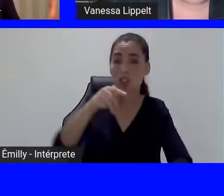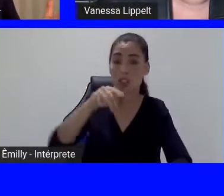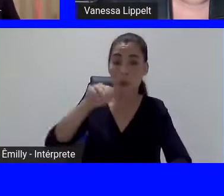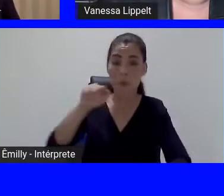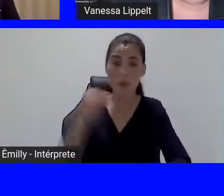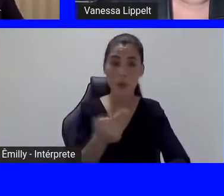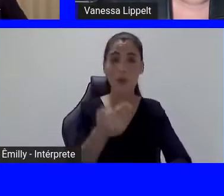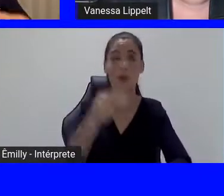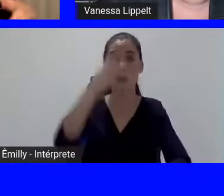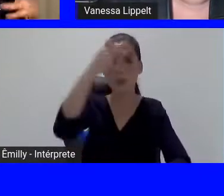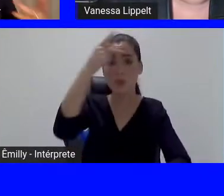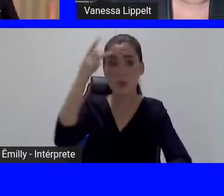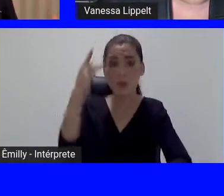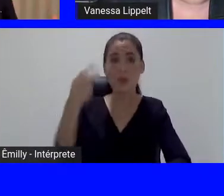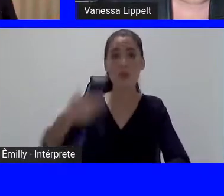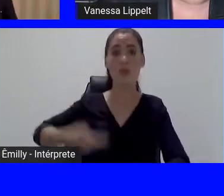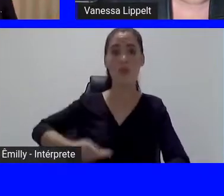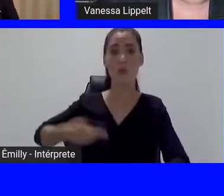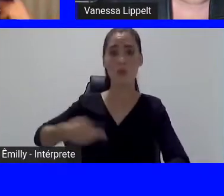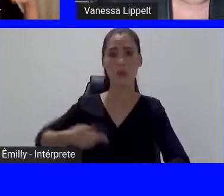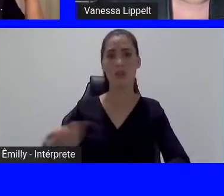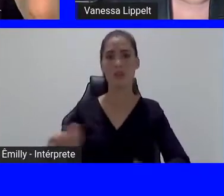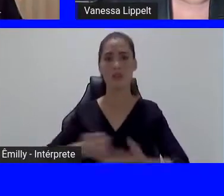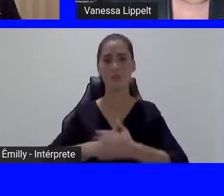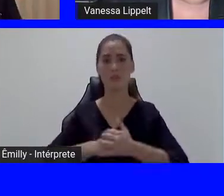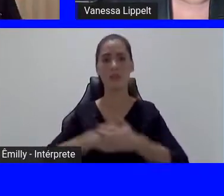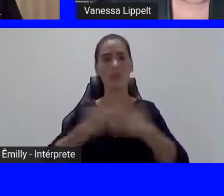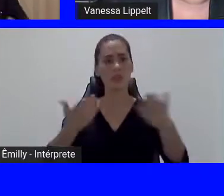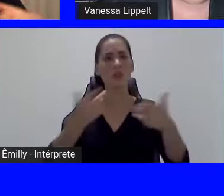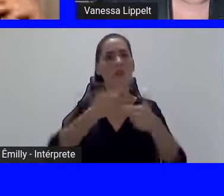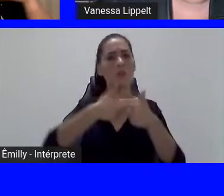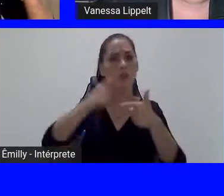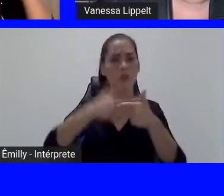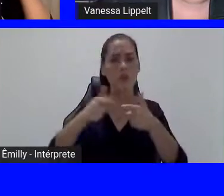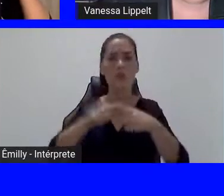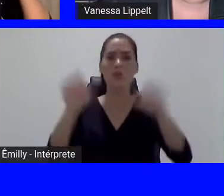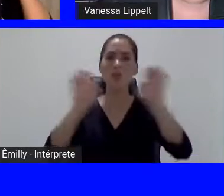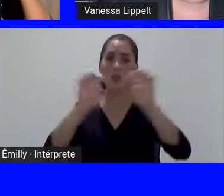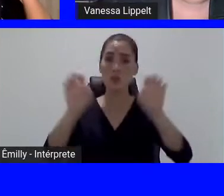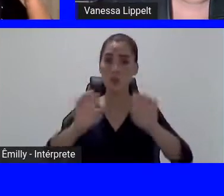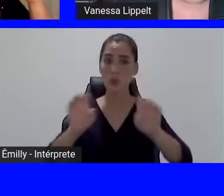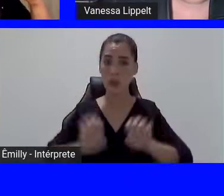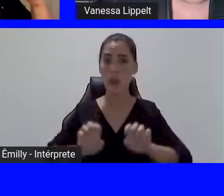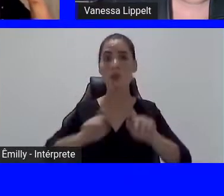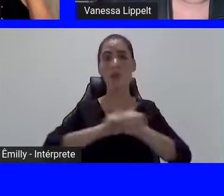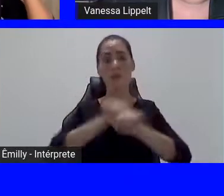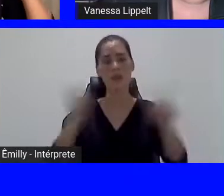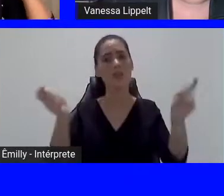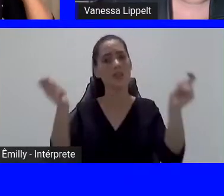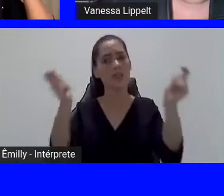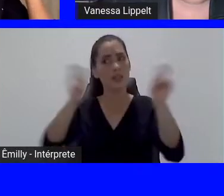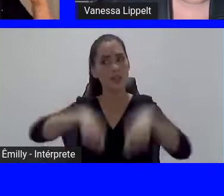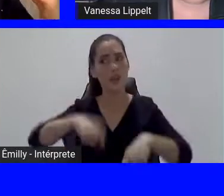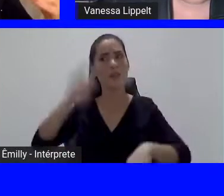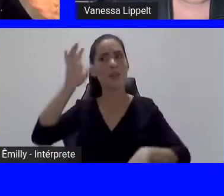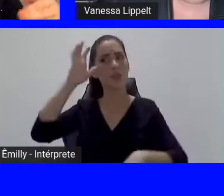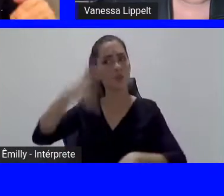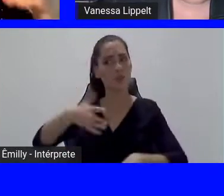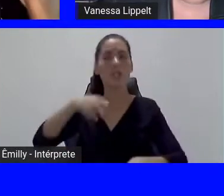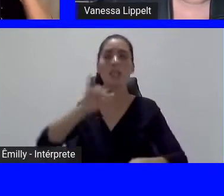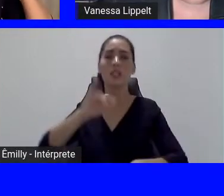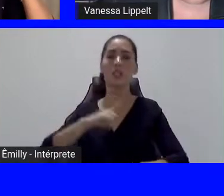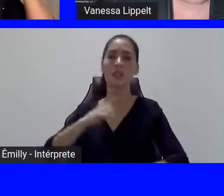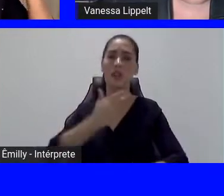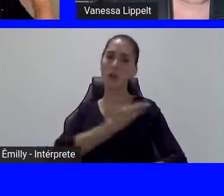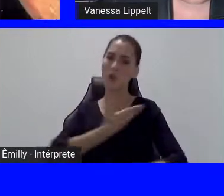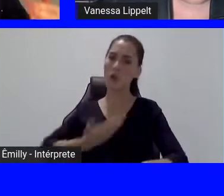problemas maiores, são problemas estruturais, mas de fácil solução, quando você tem um governo equilibrado, que saiba onde quer